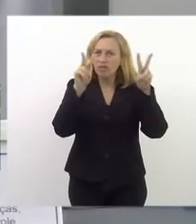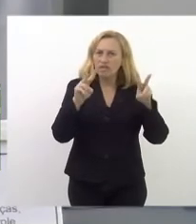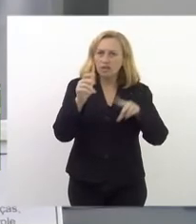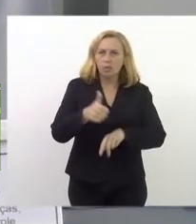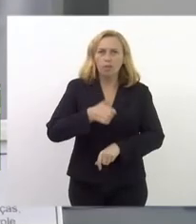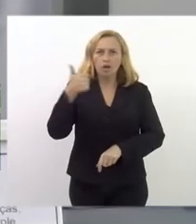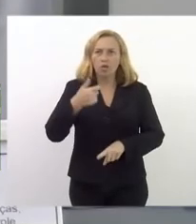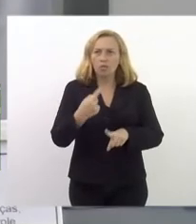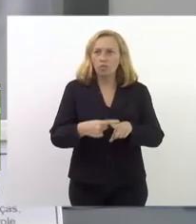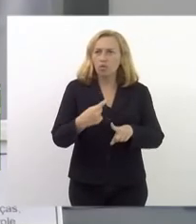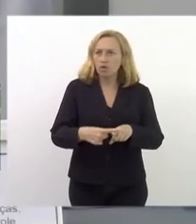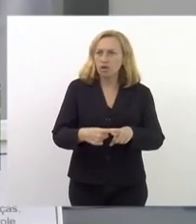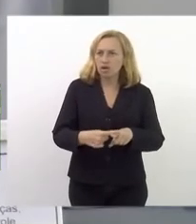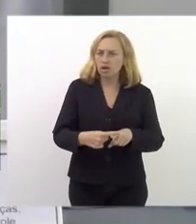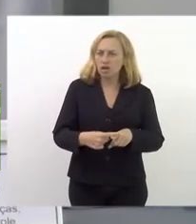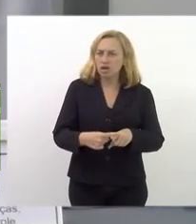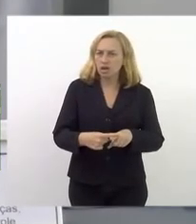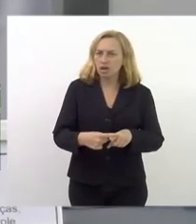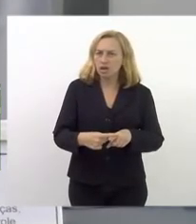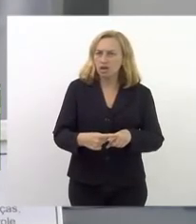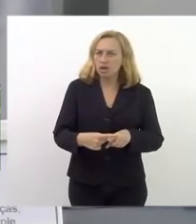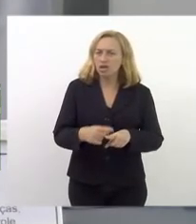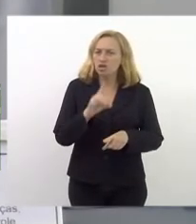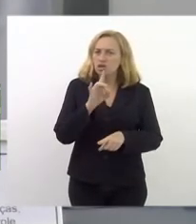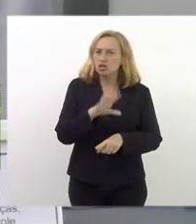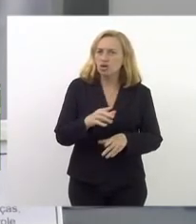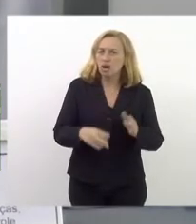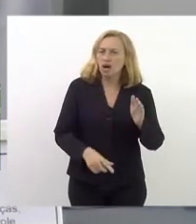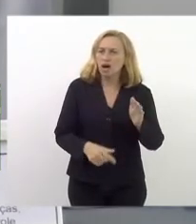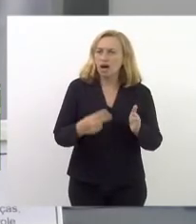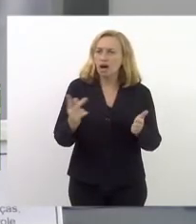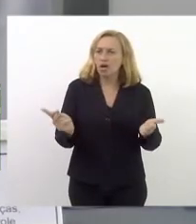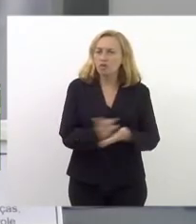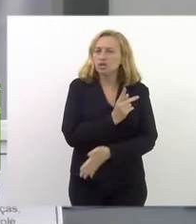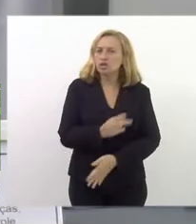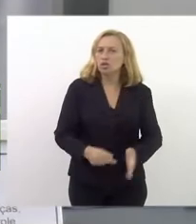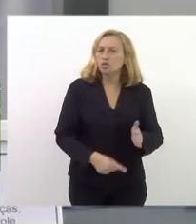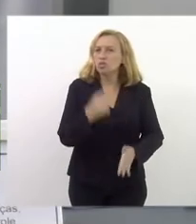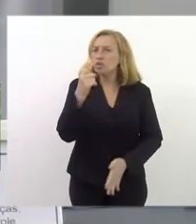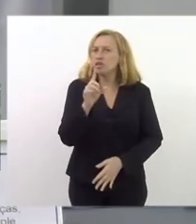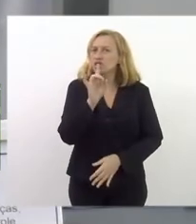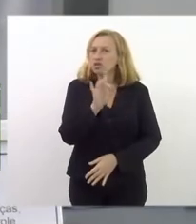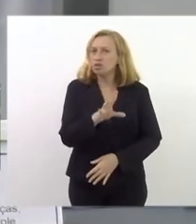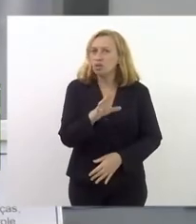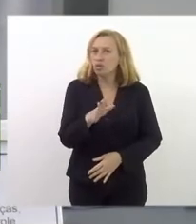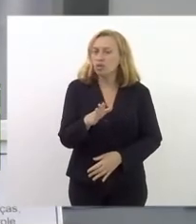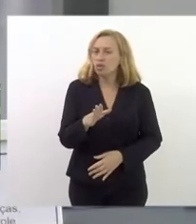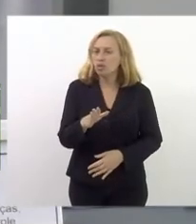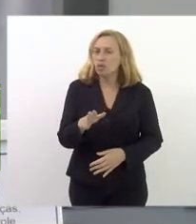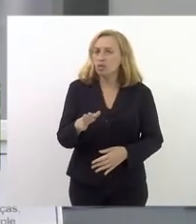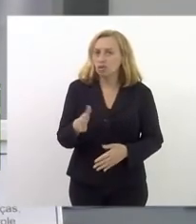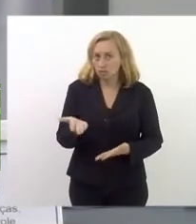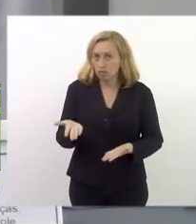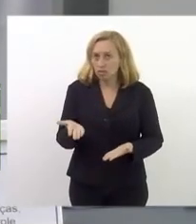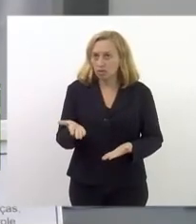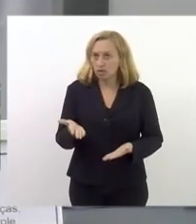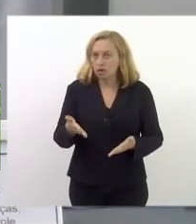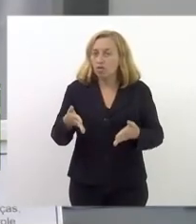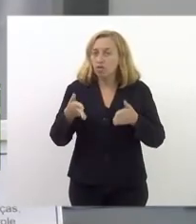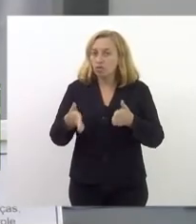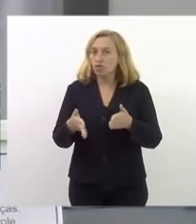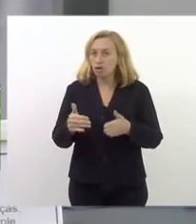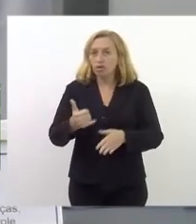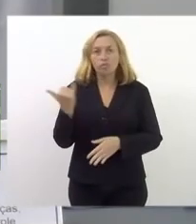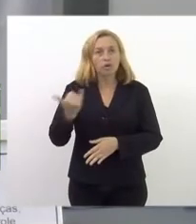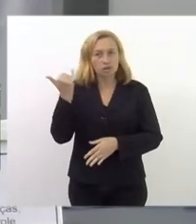porque isso é um fenômeno atípico, só aconteceu uma vez, não vai acontecer mais. E falseia um pouco